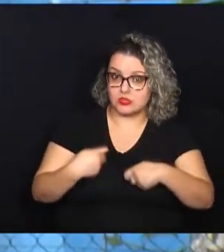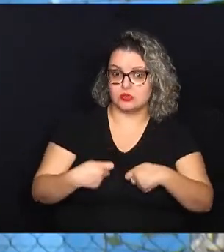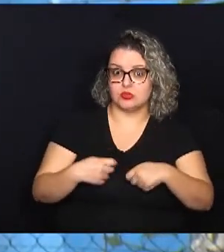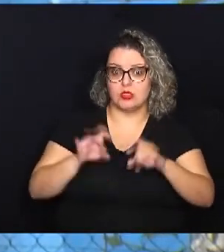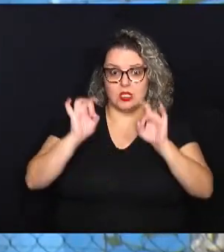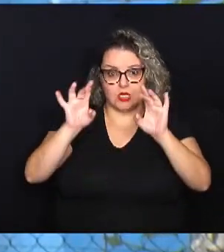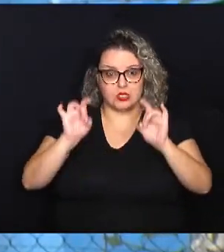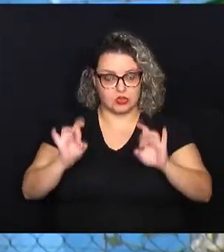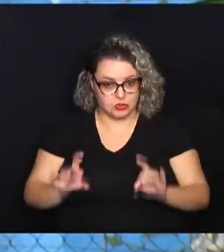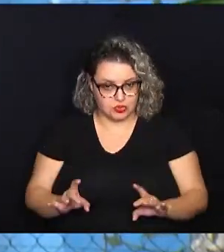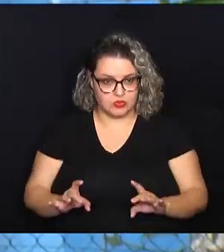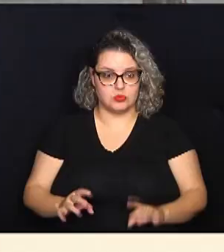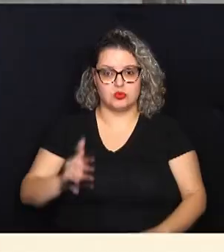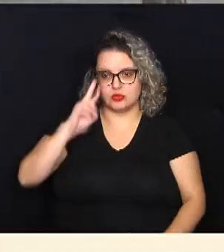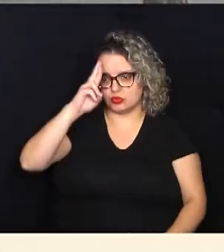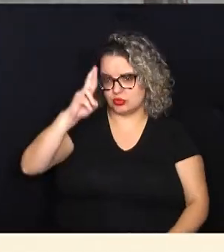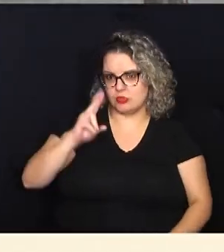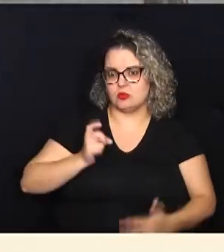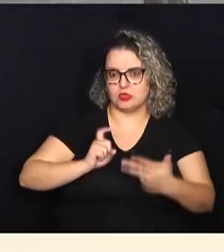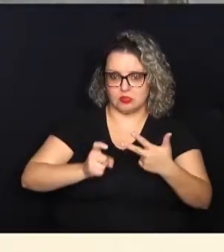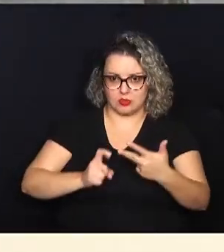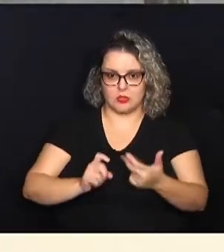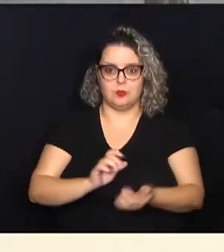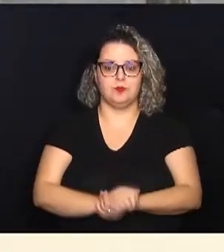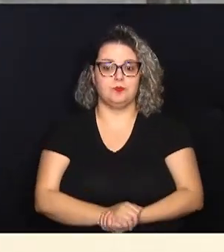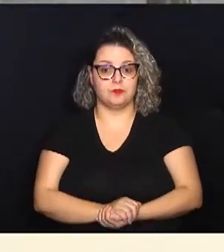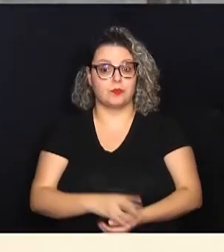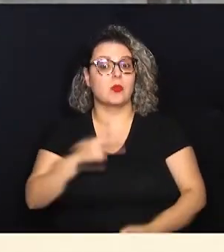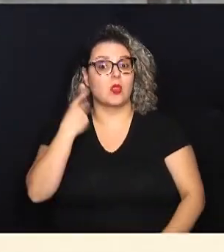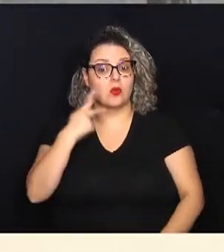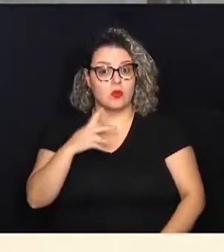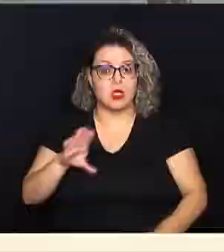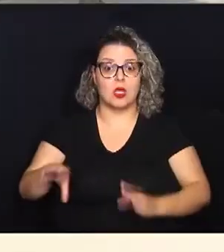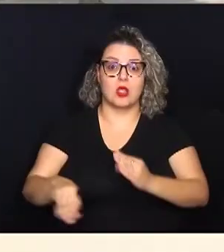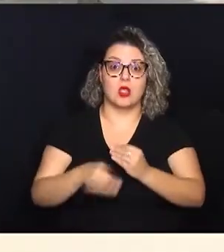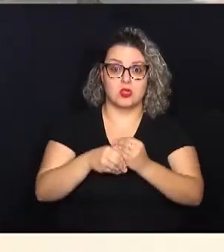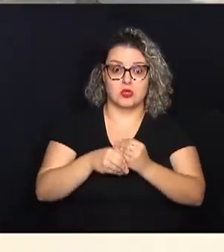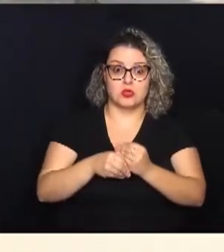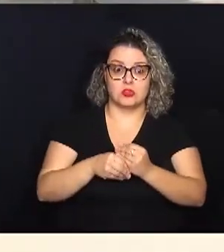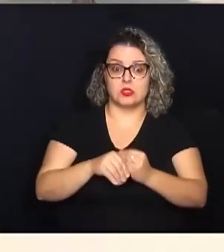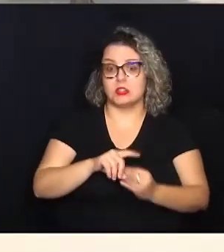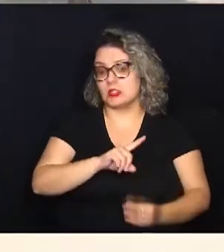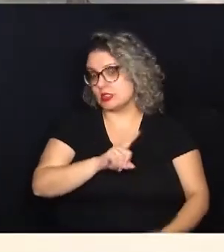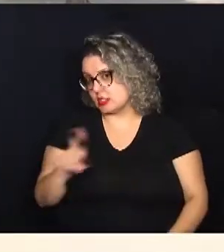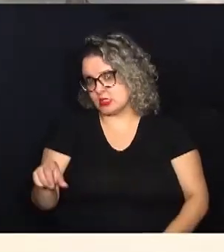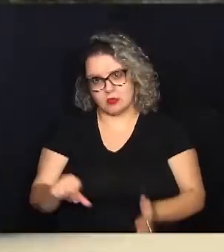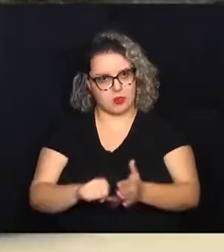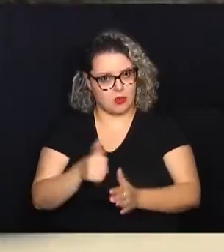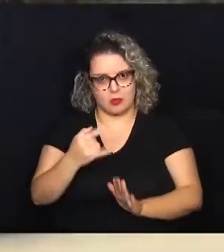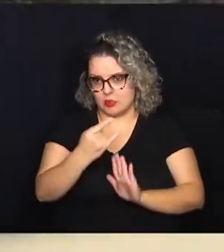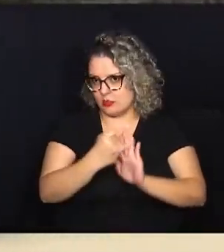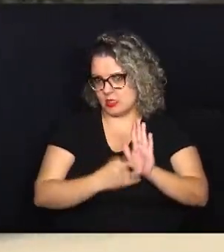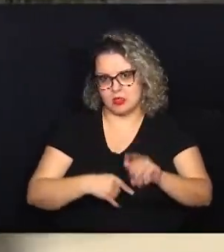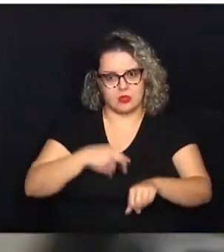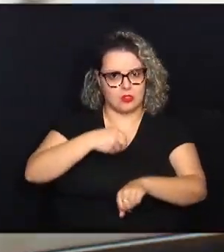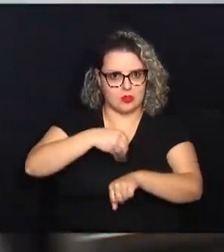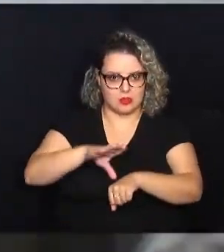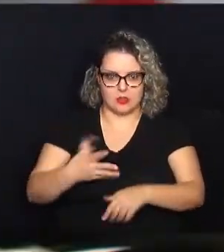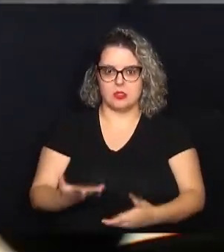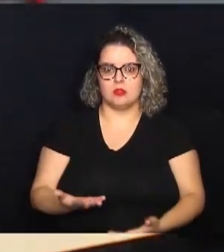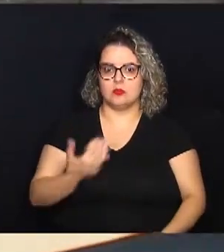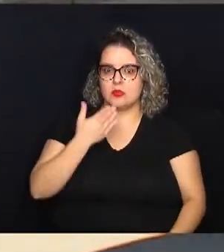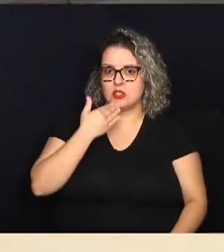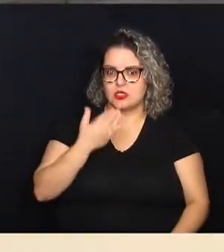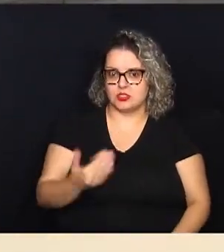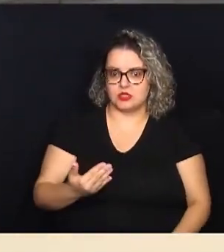soluções administrativas exclusivas do chefe do executivo o parlamentar acrescentou que não é o primeiro documento